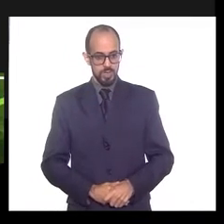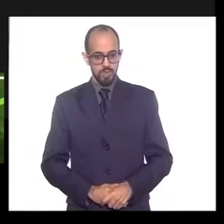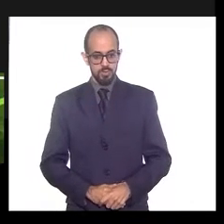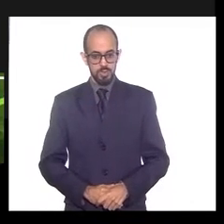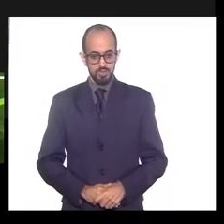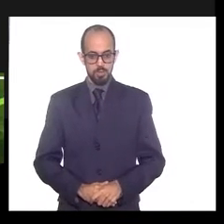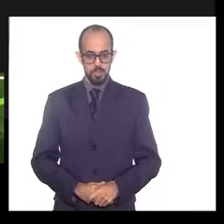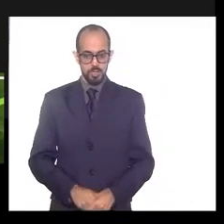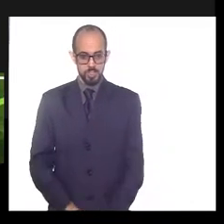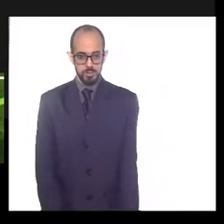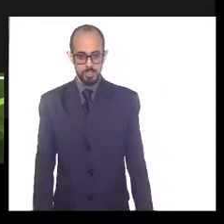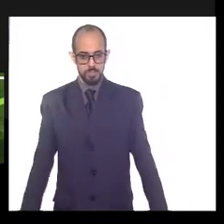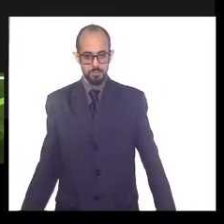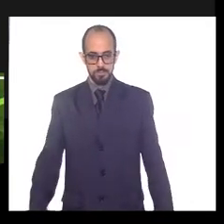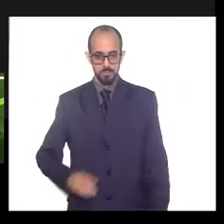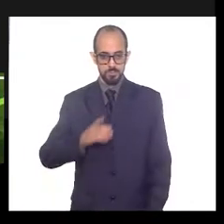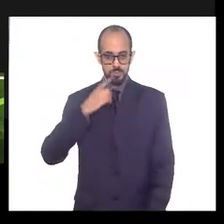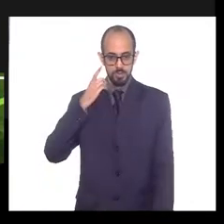consideração